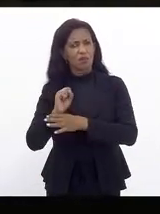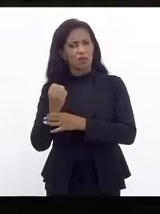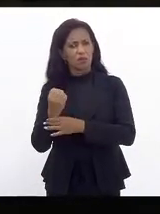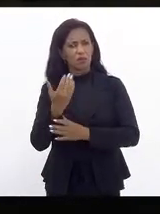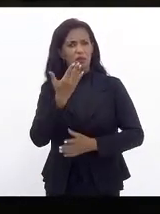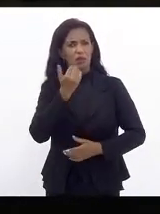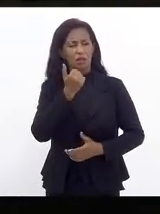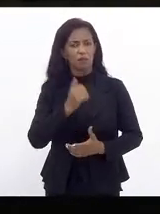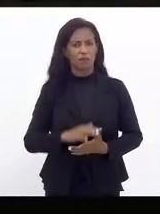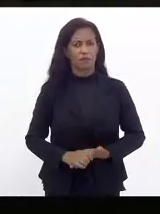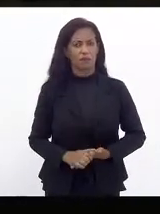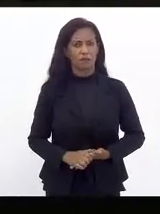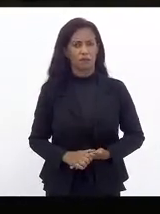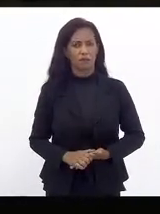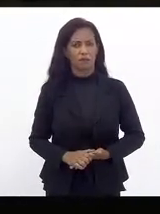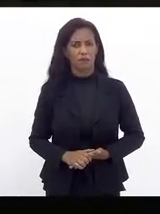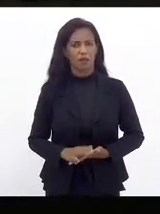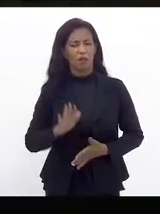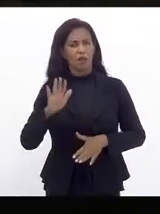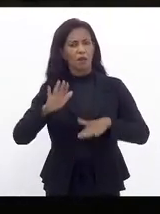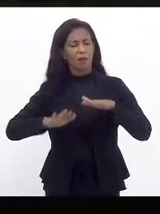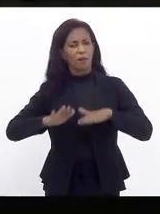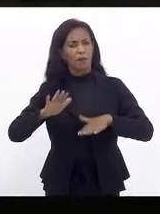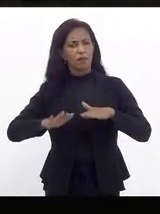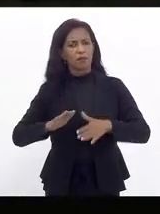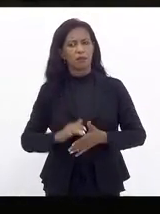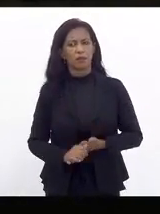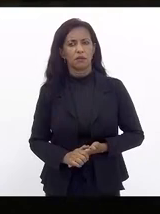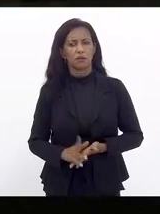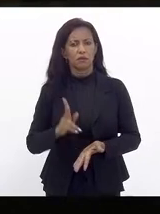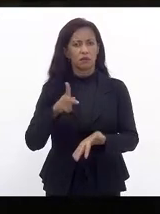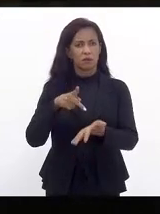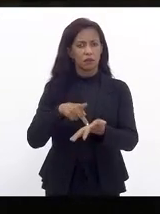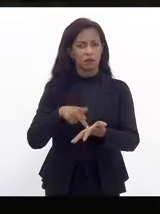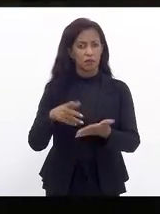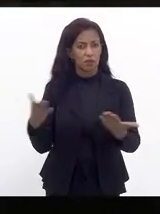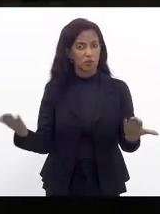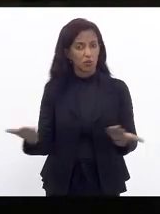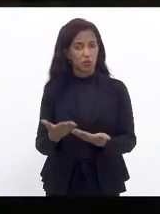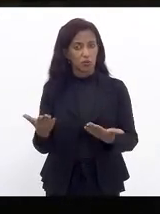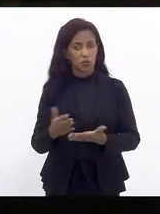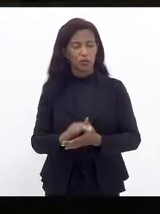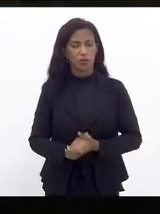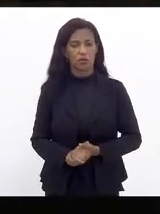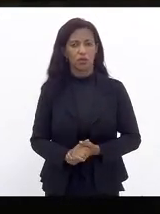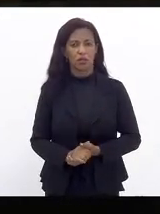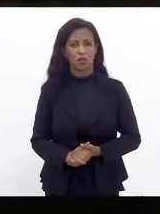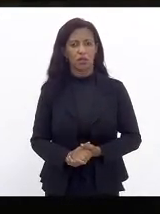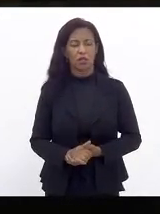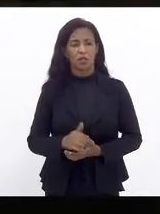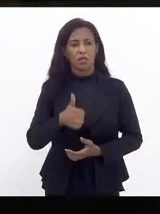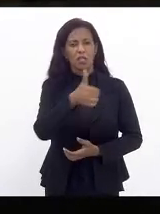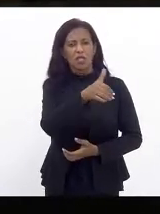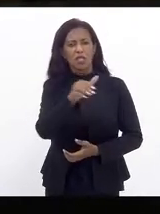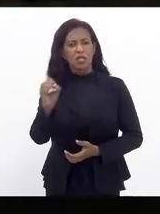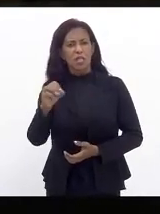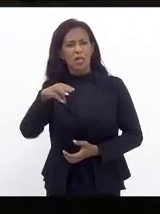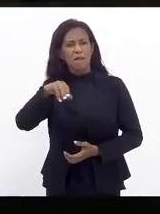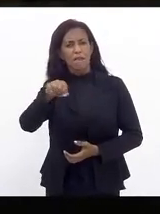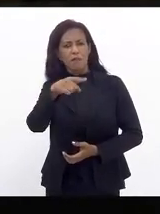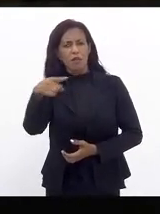alimentar é aproximadamente, na realidade hoje de Brasil, 100 milhões de